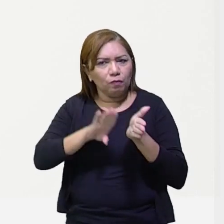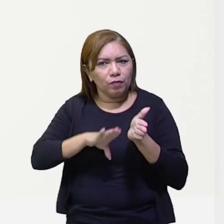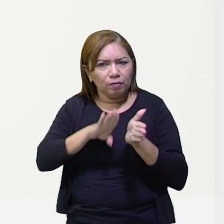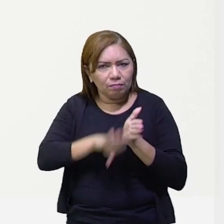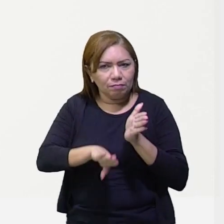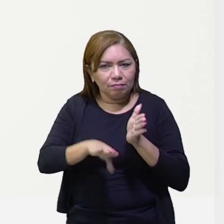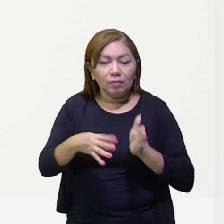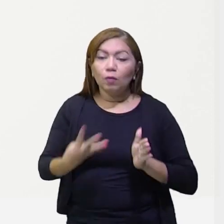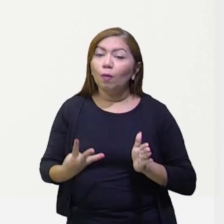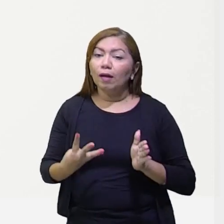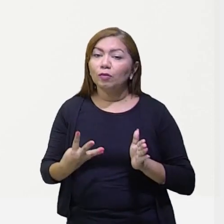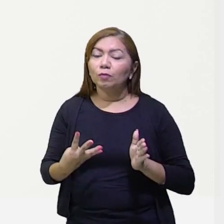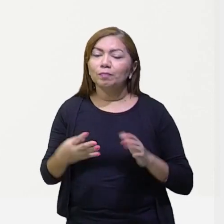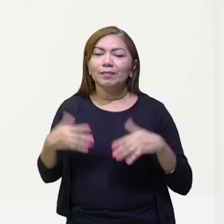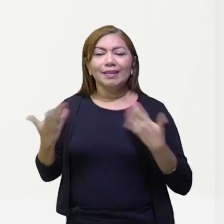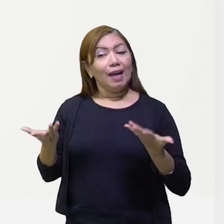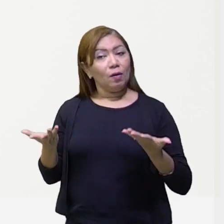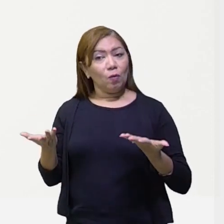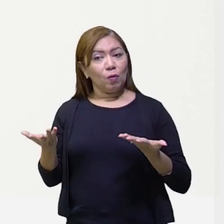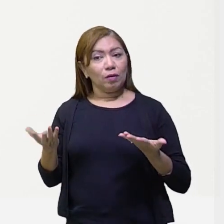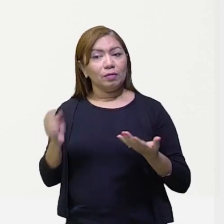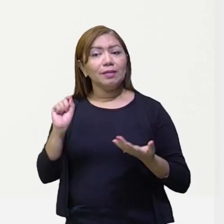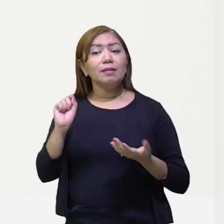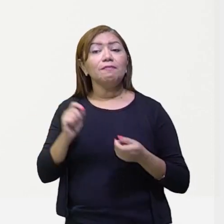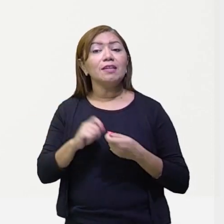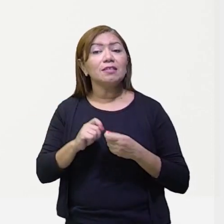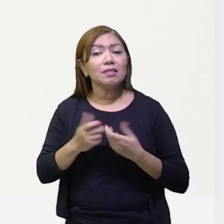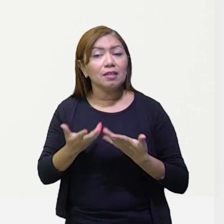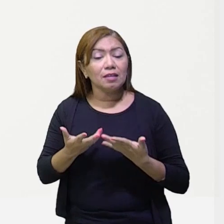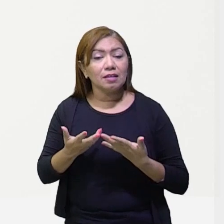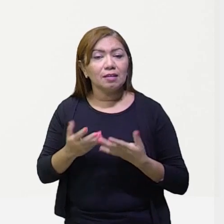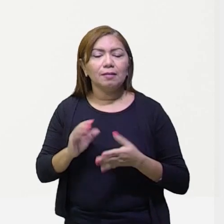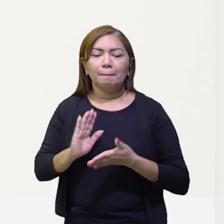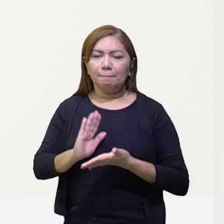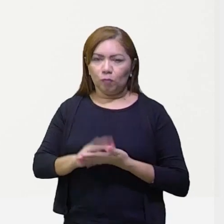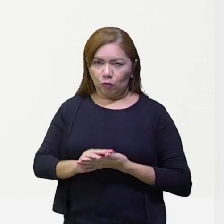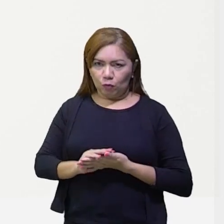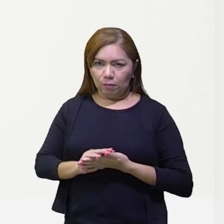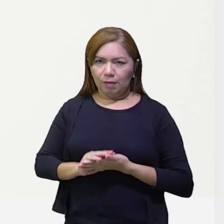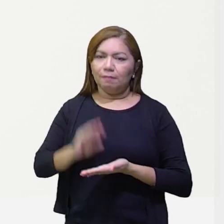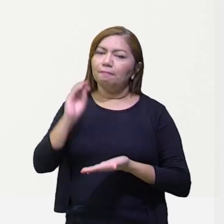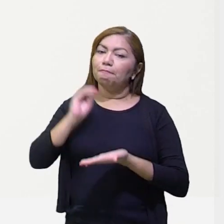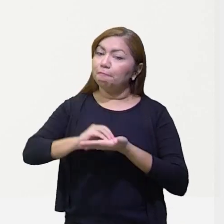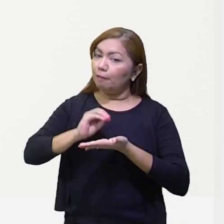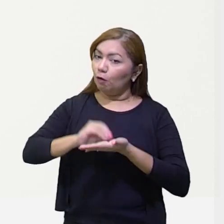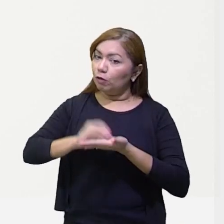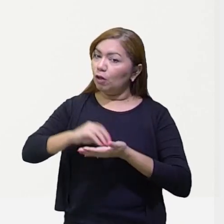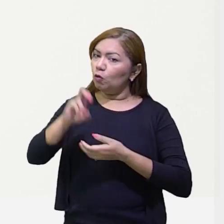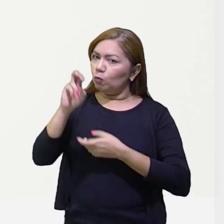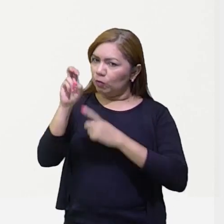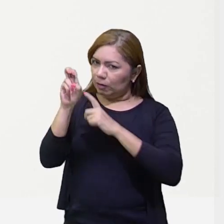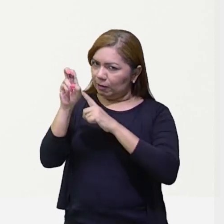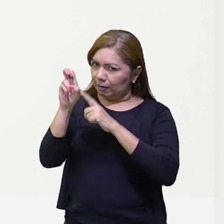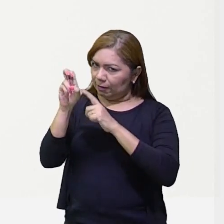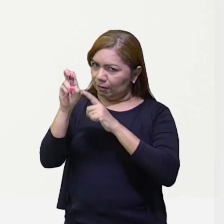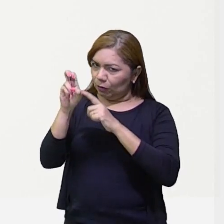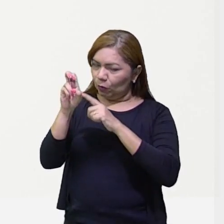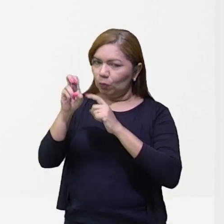Bom, agora, o que eu faço, professor? Como eu já terminei essa segunda casa, eu vou baixar a próxima, que é o 5.